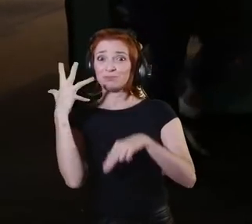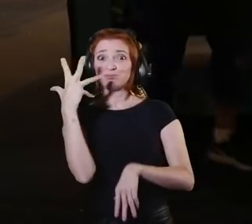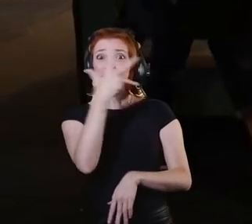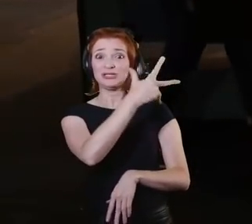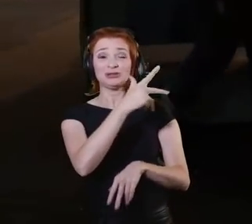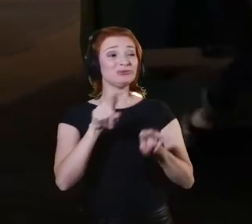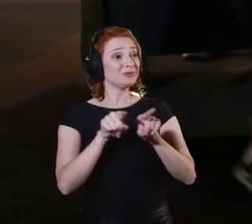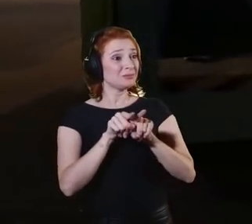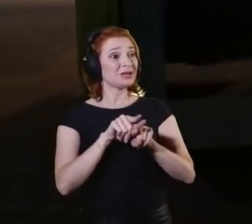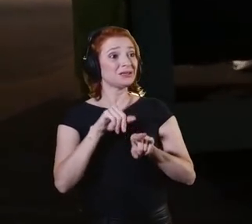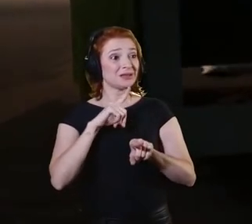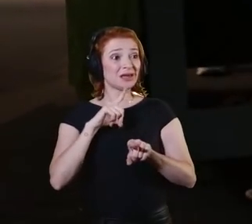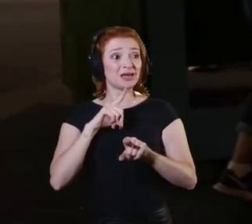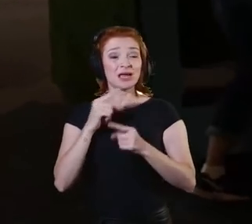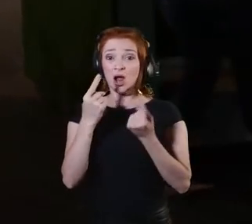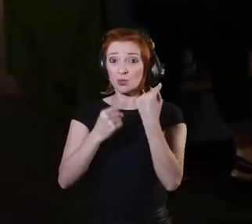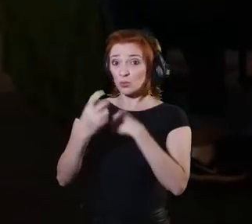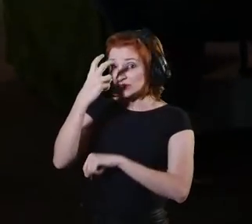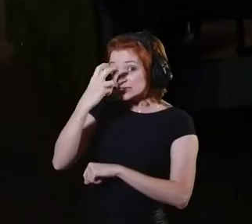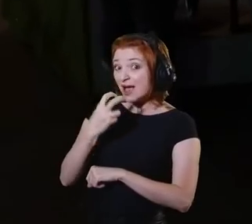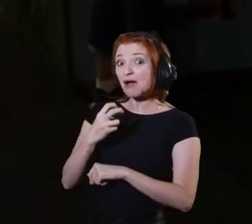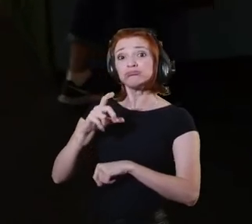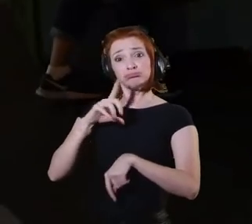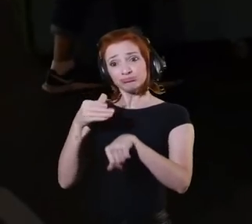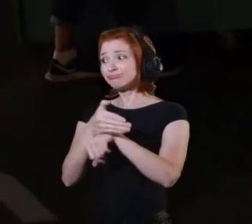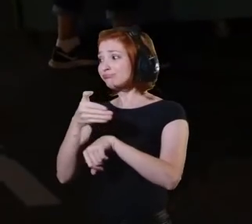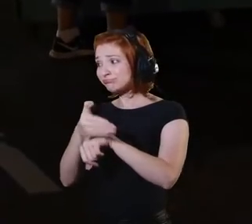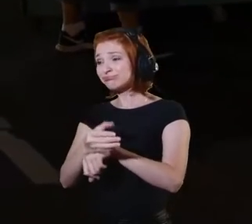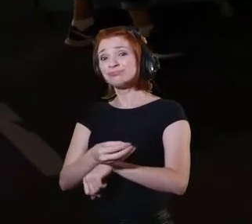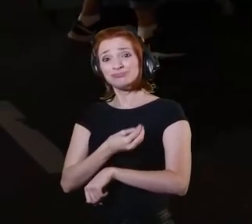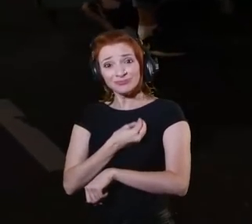uma pessoa que, mesmo com a deficiência visual, está aqui participando.